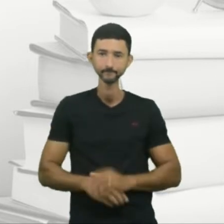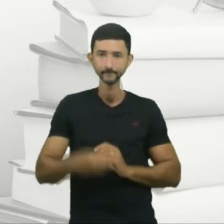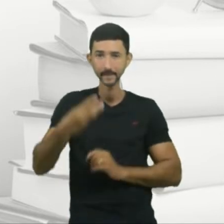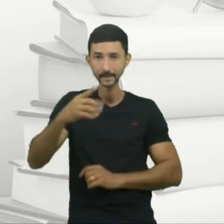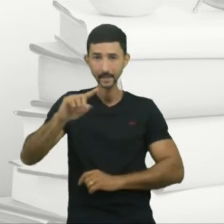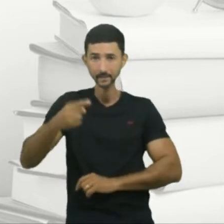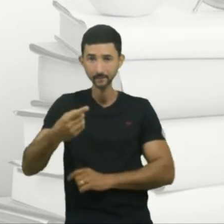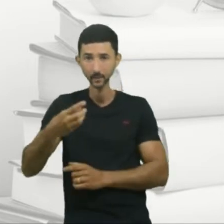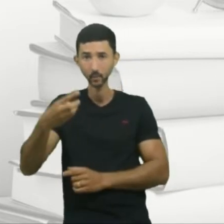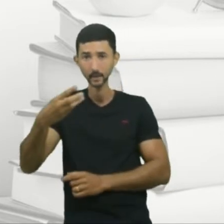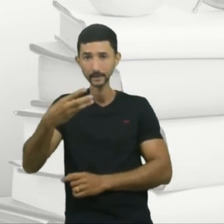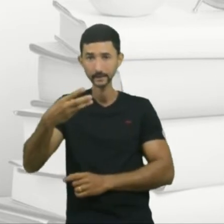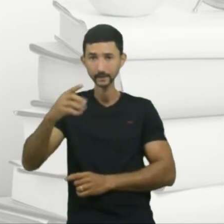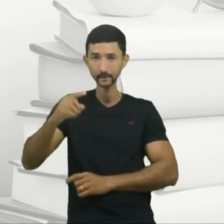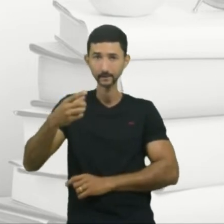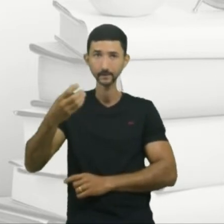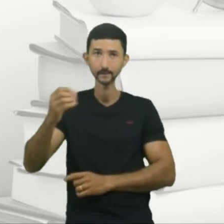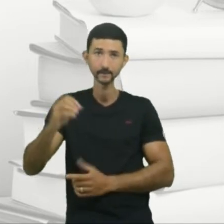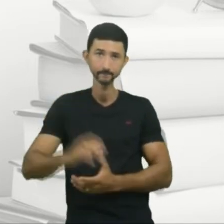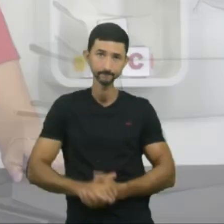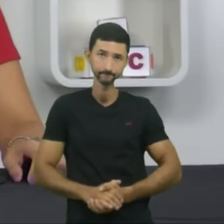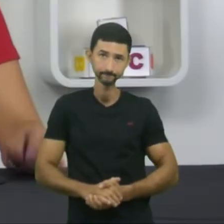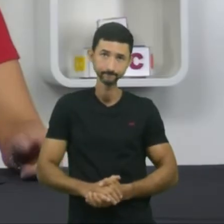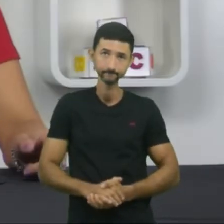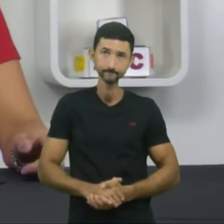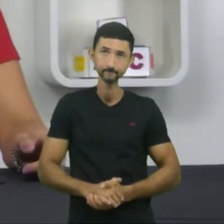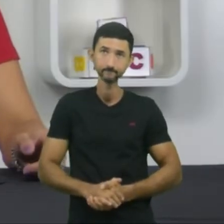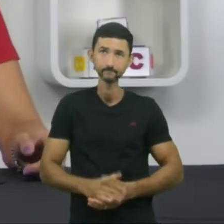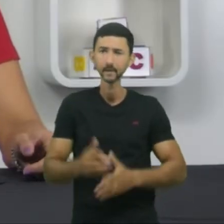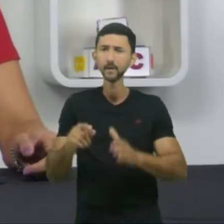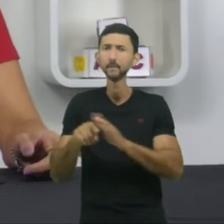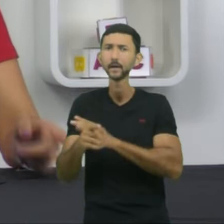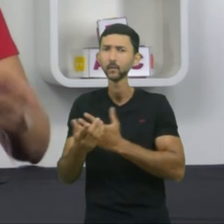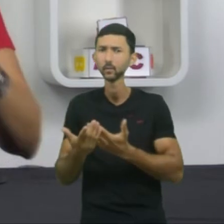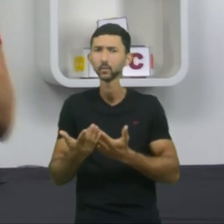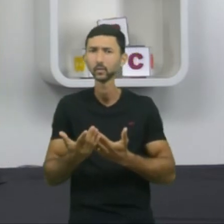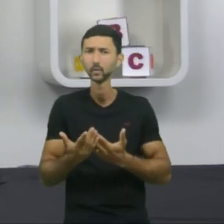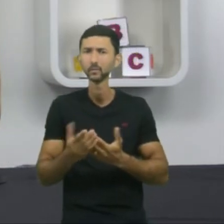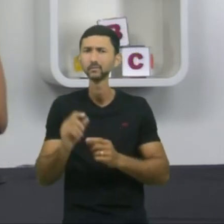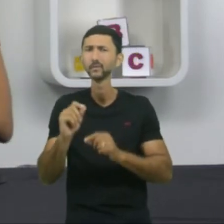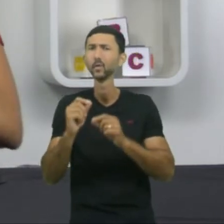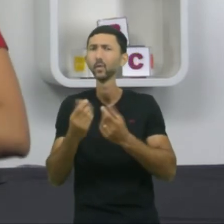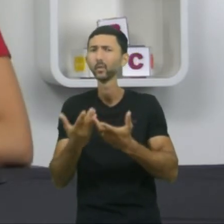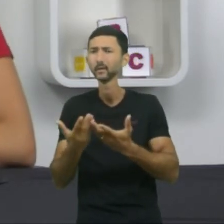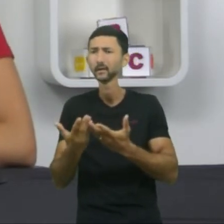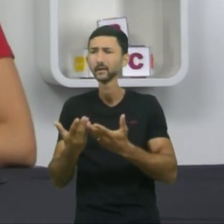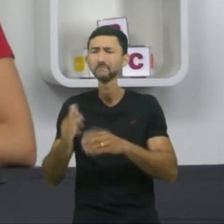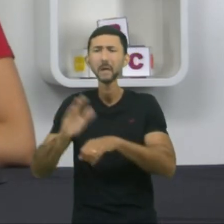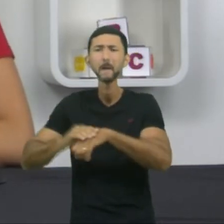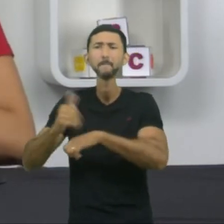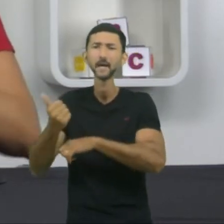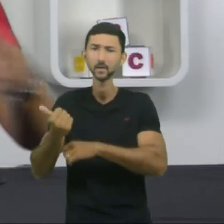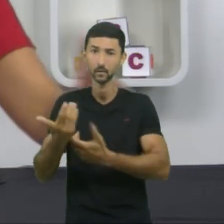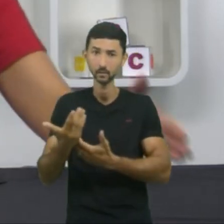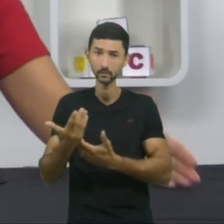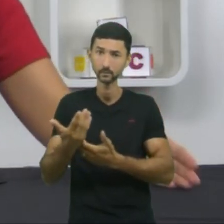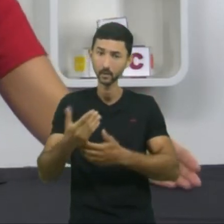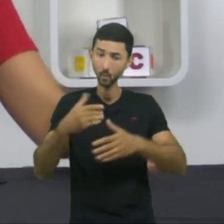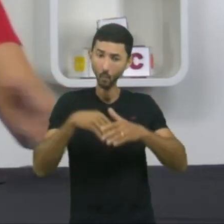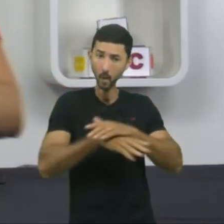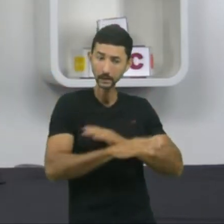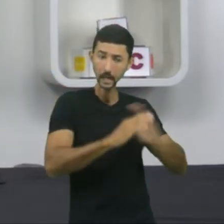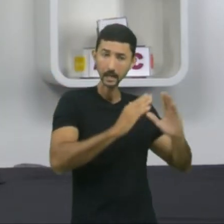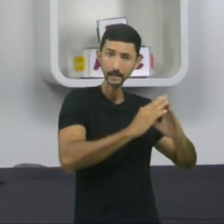3.003,30. Olha aqui para mim agora. Eu te pergunto. O que é que compensa mais? você guardar o